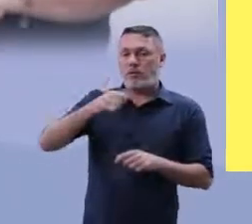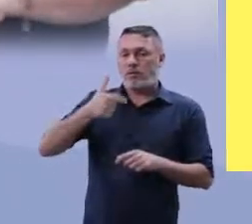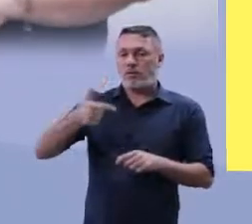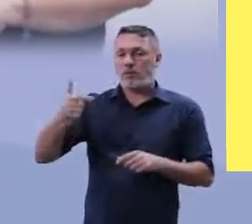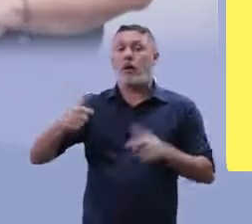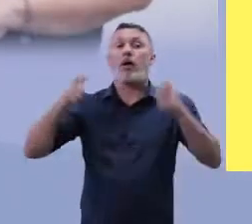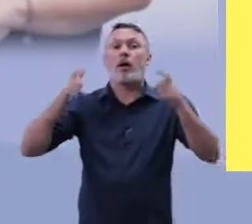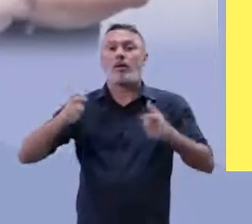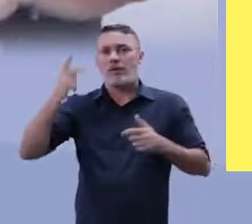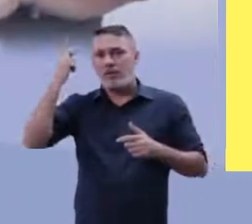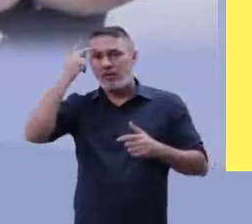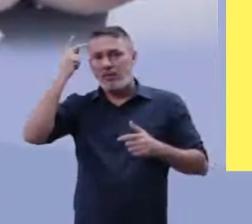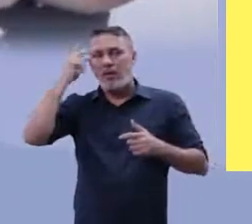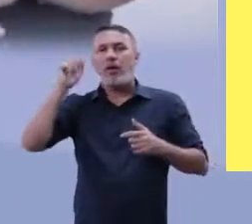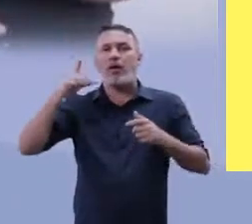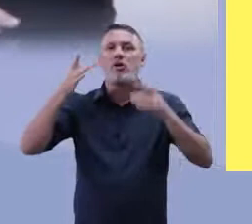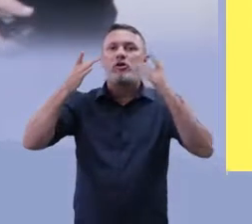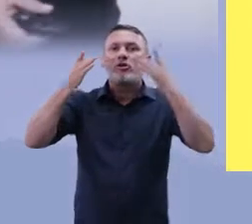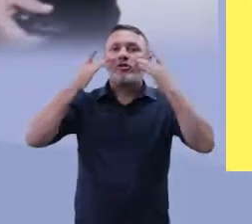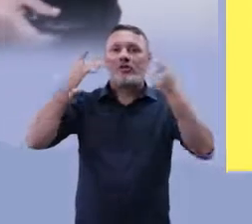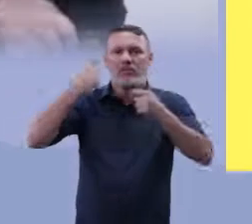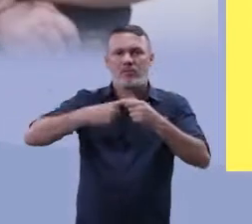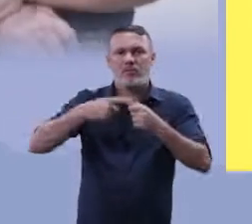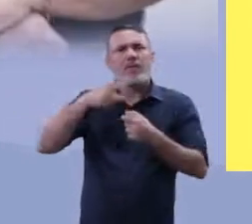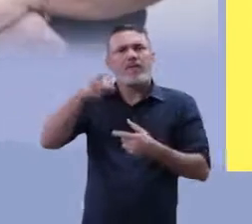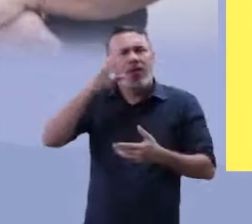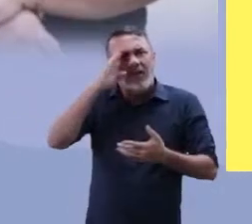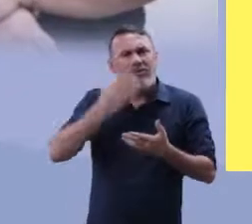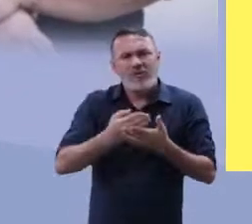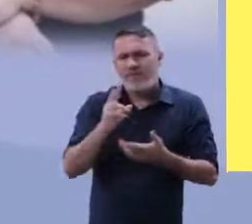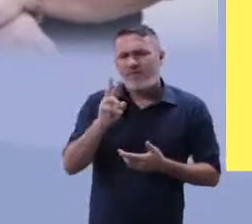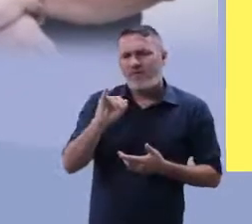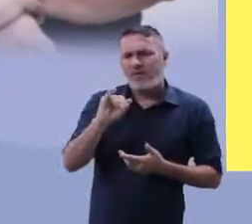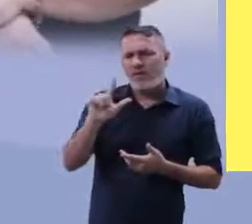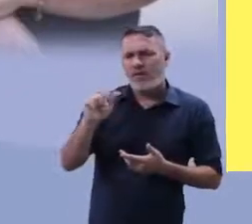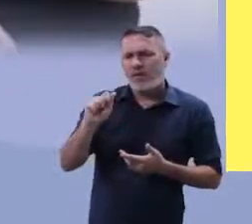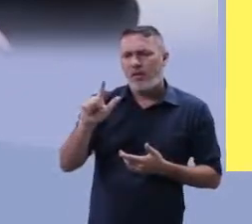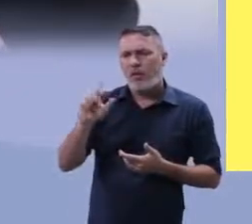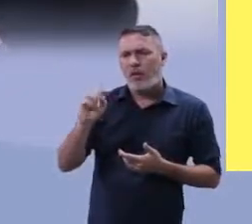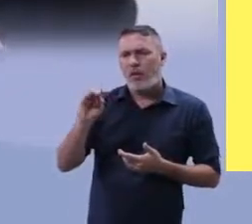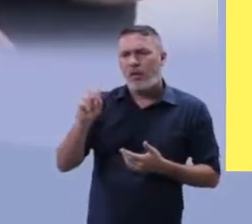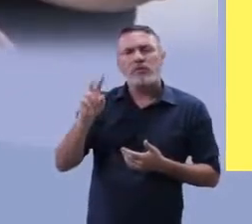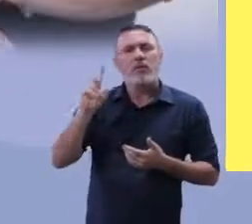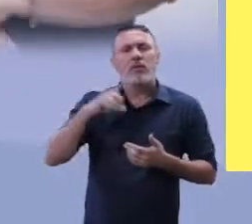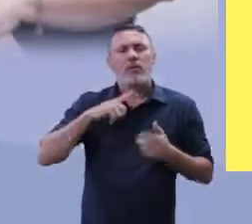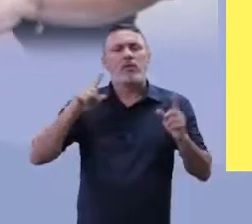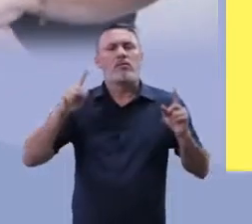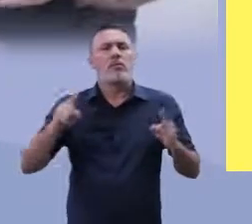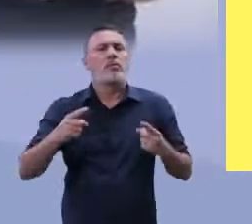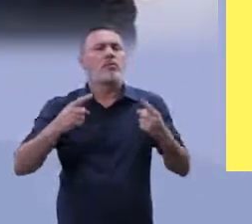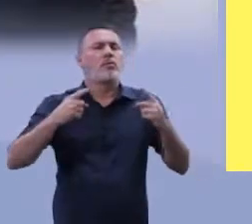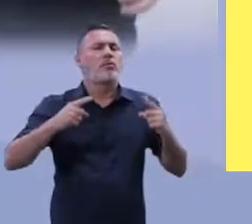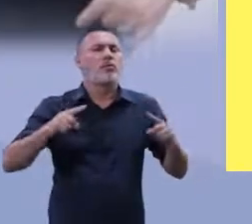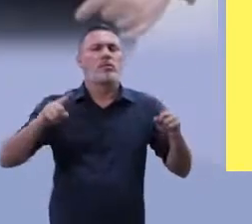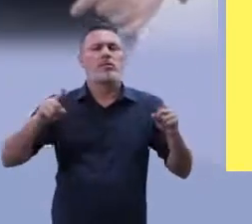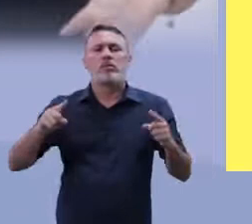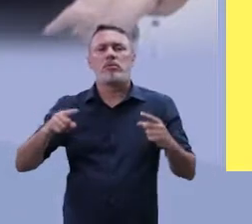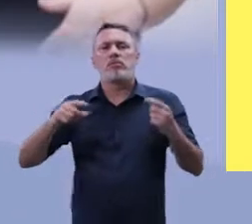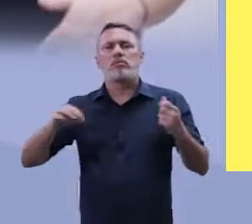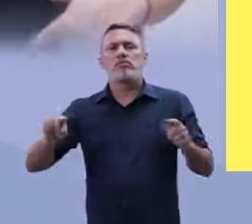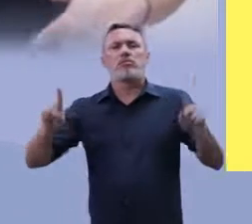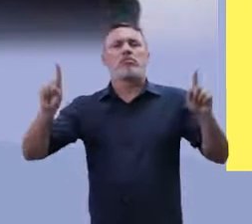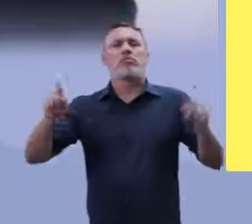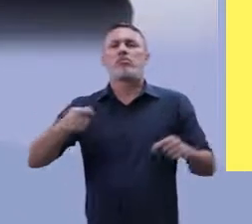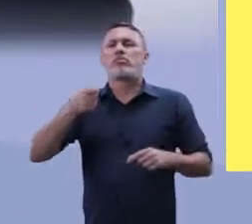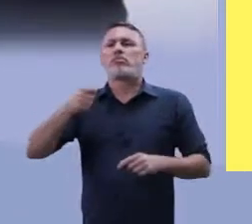Paulo, no Teatro Municipal. Você acredita que o Vila Lobos vai reger a Orquestra Sinfônica